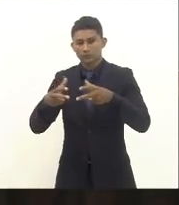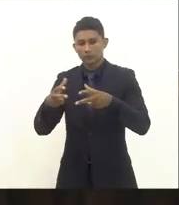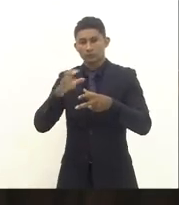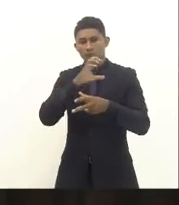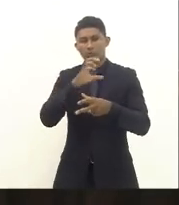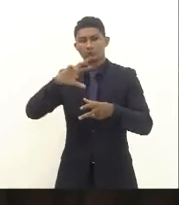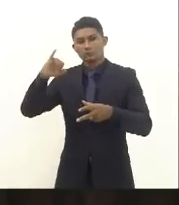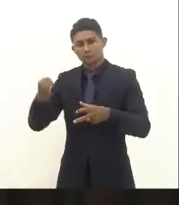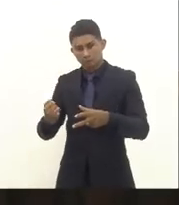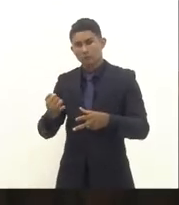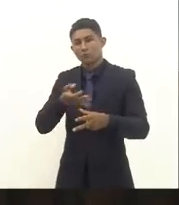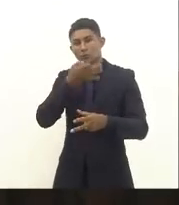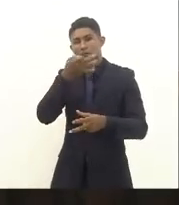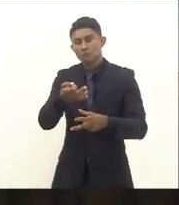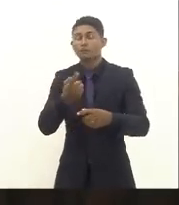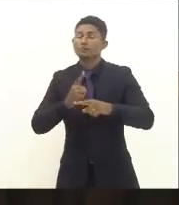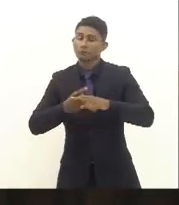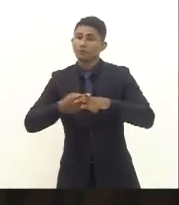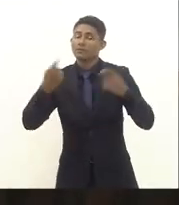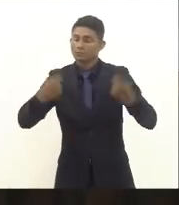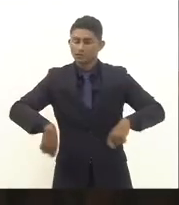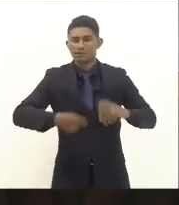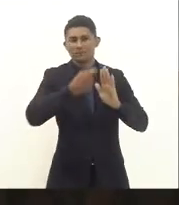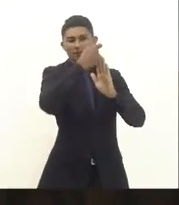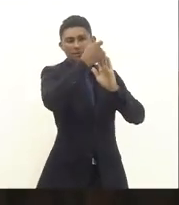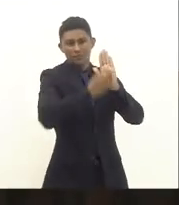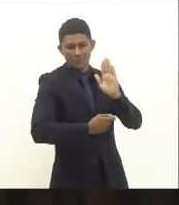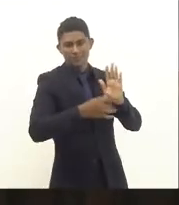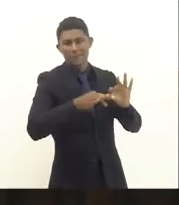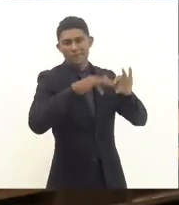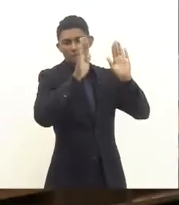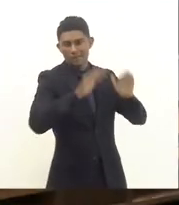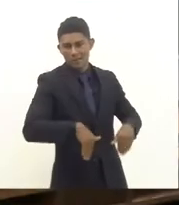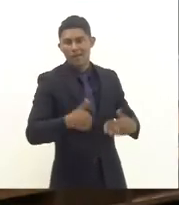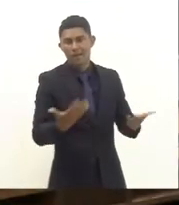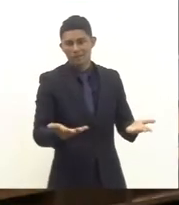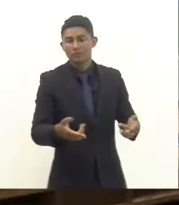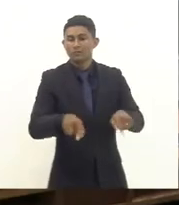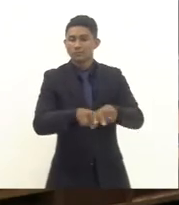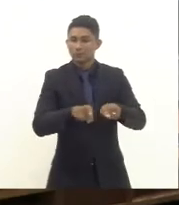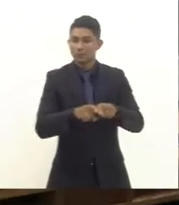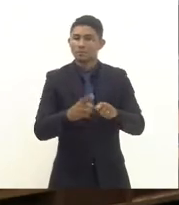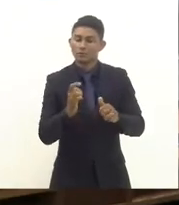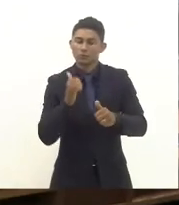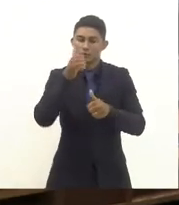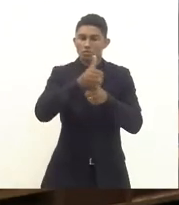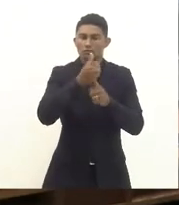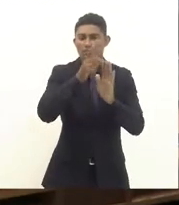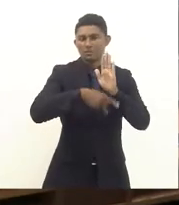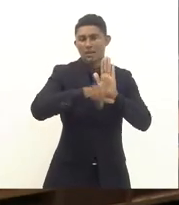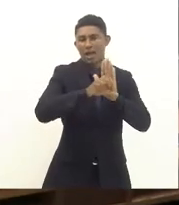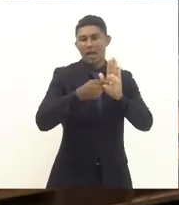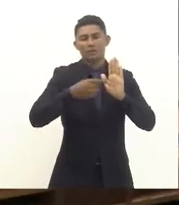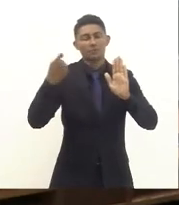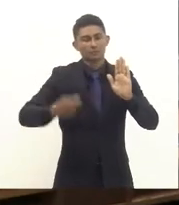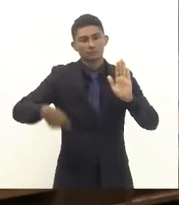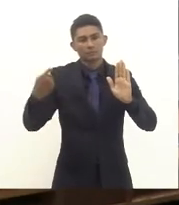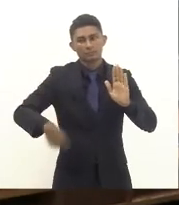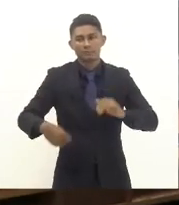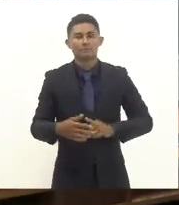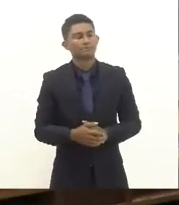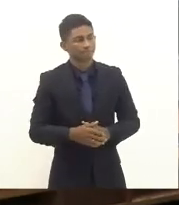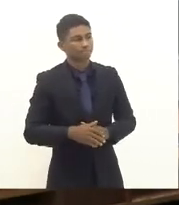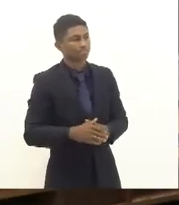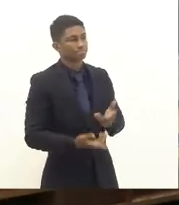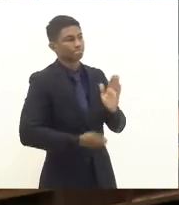porque precisa ser que forma final de redação a companhia para o substitutivo a forma final